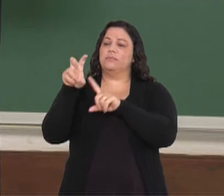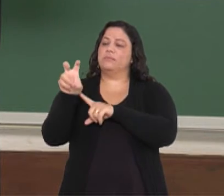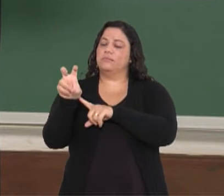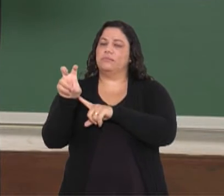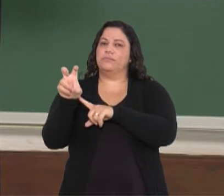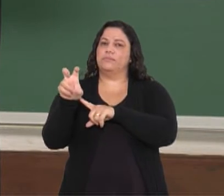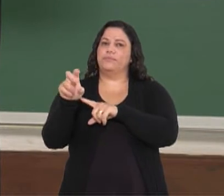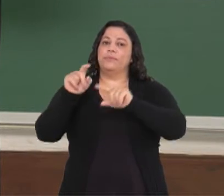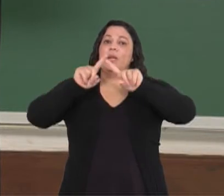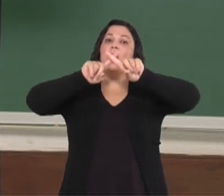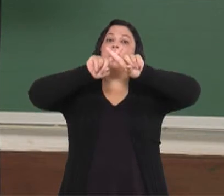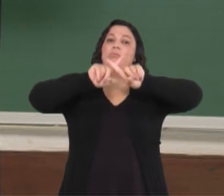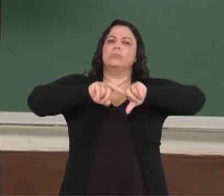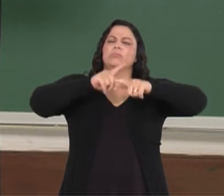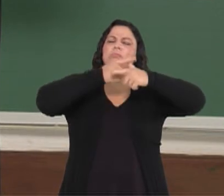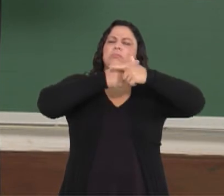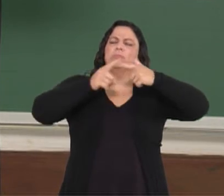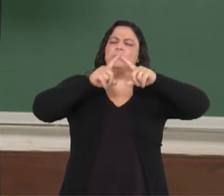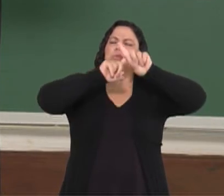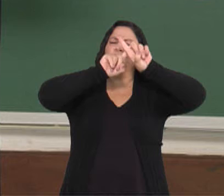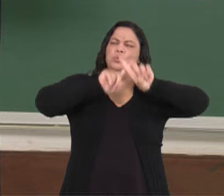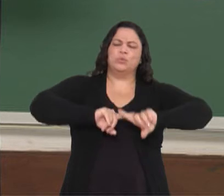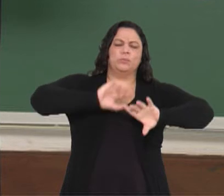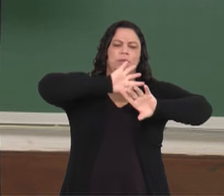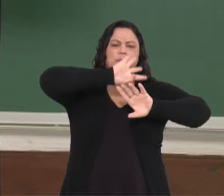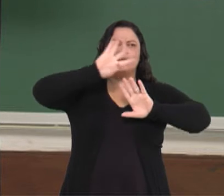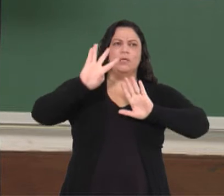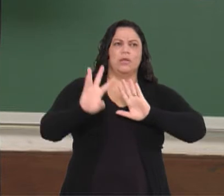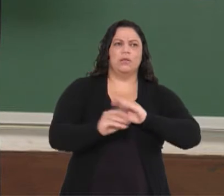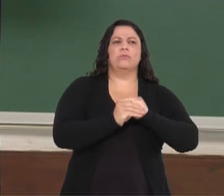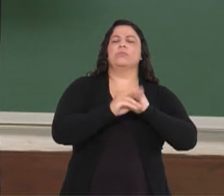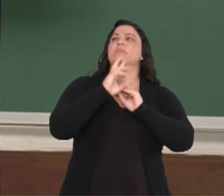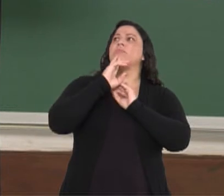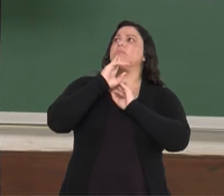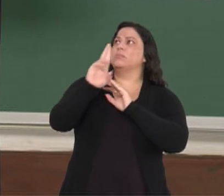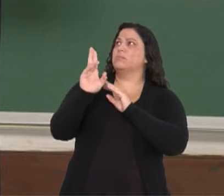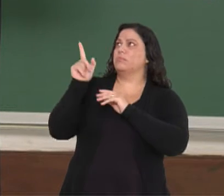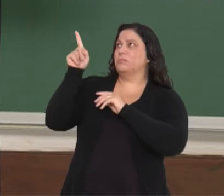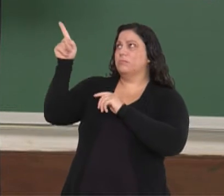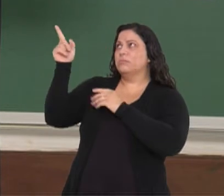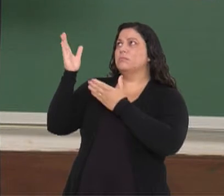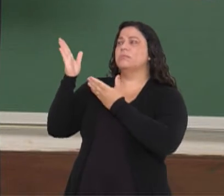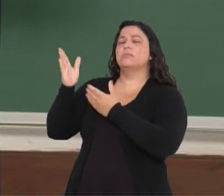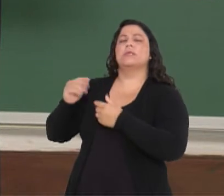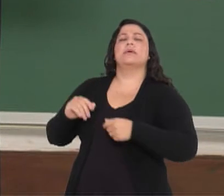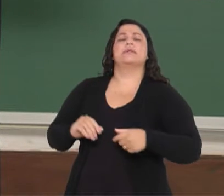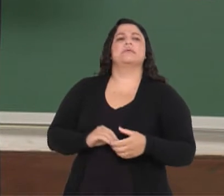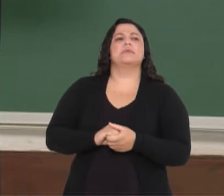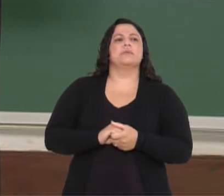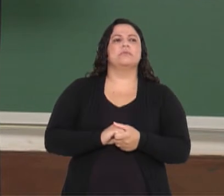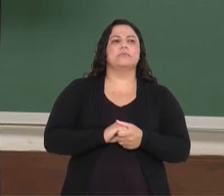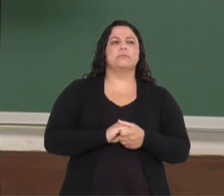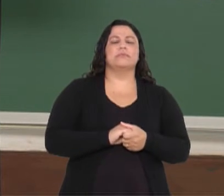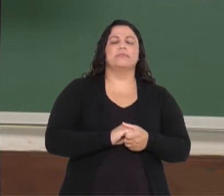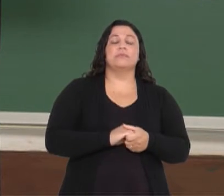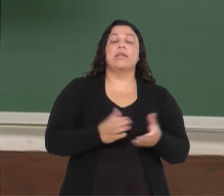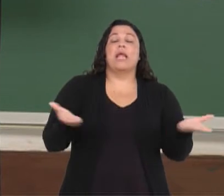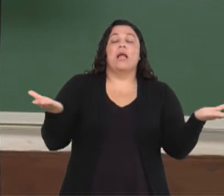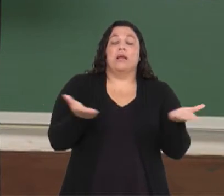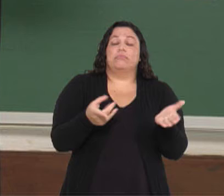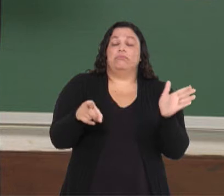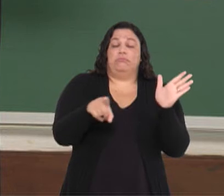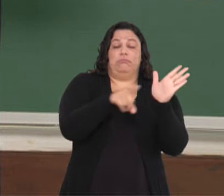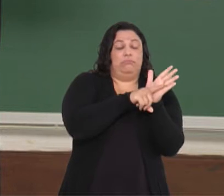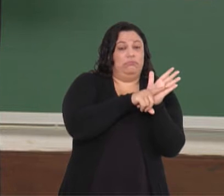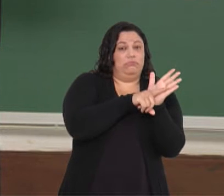que eu alinhei um a um abaixo da sua variável em comum. Fazendo a subtração, eu tenho um novo polinômio. Para aí?